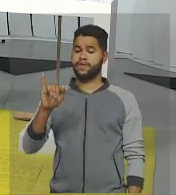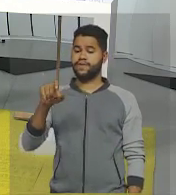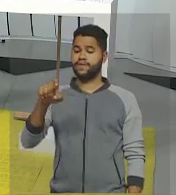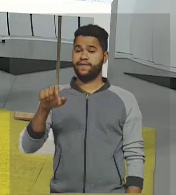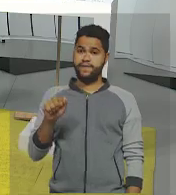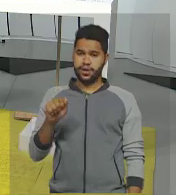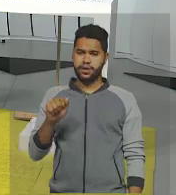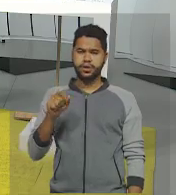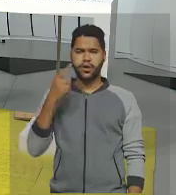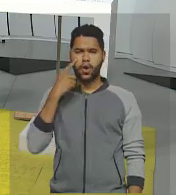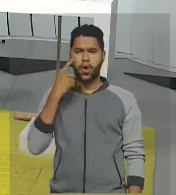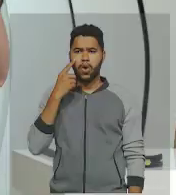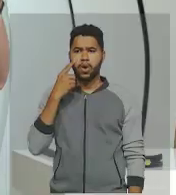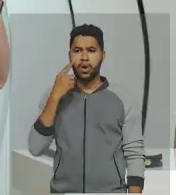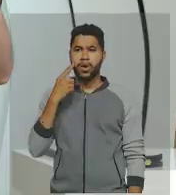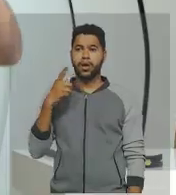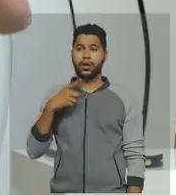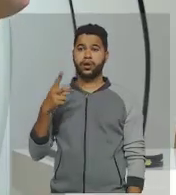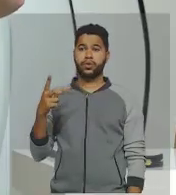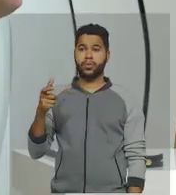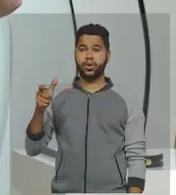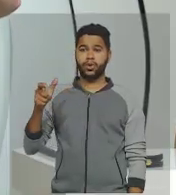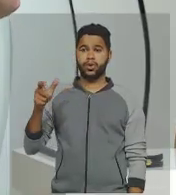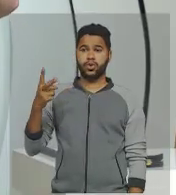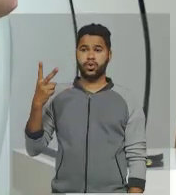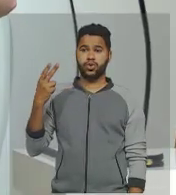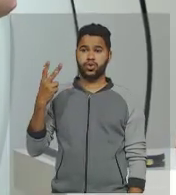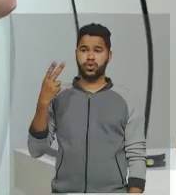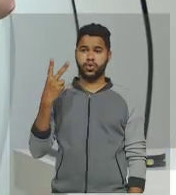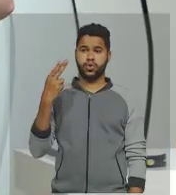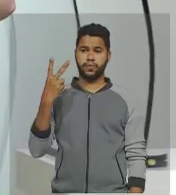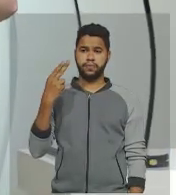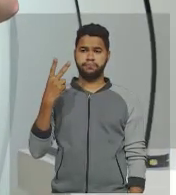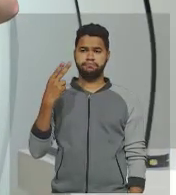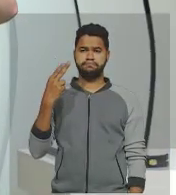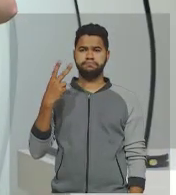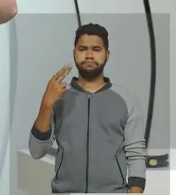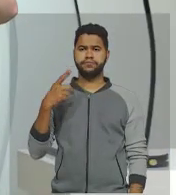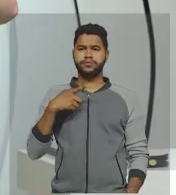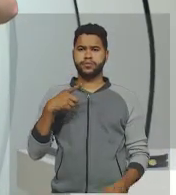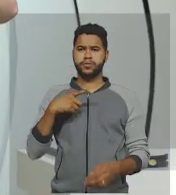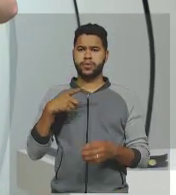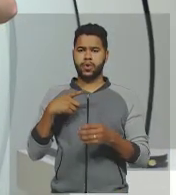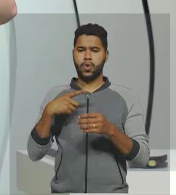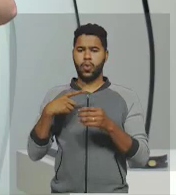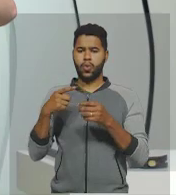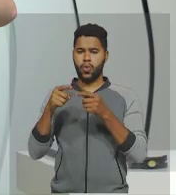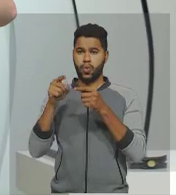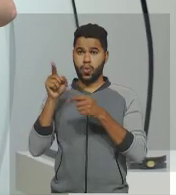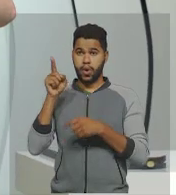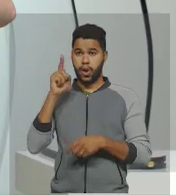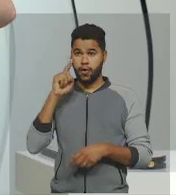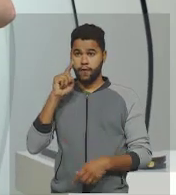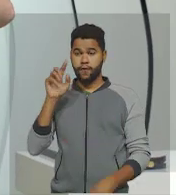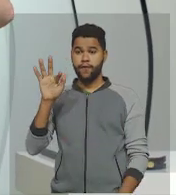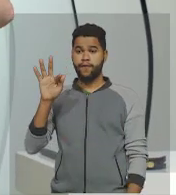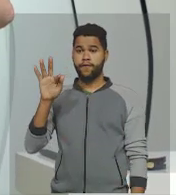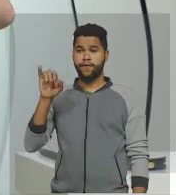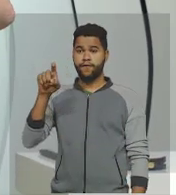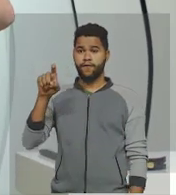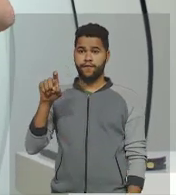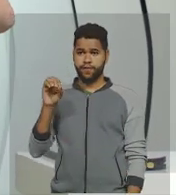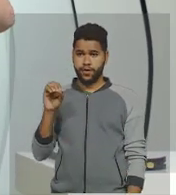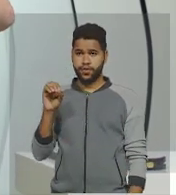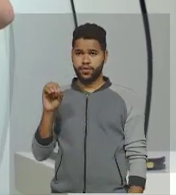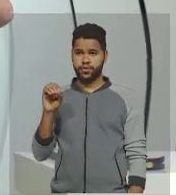seguinte, observem aqui na minha mão, eu estou com uma tesoura. Eu tenho o ponto fixo, que é aqui, ó, na junção das